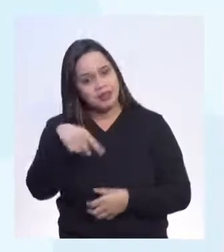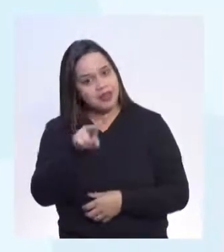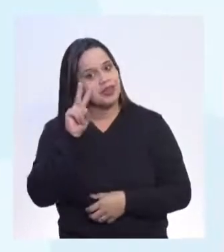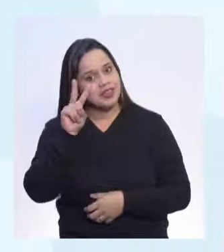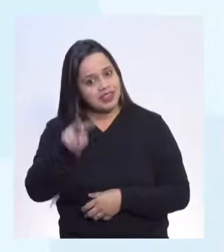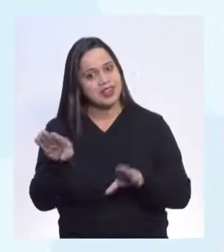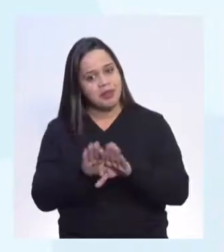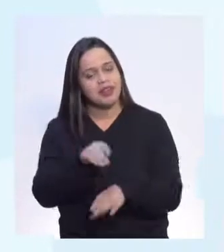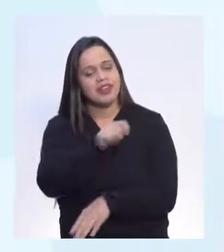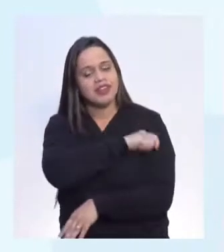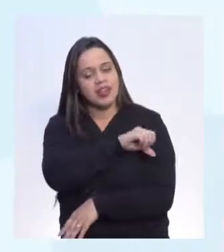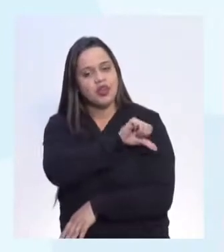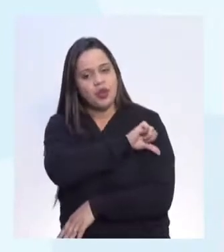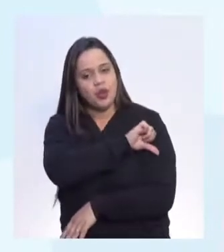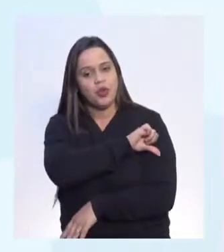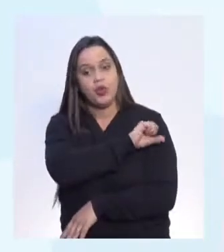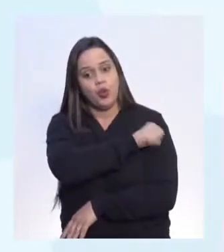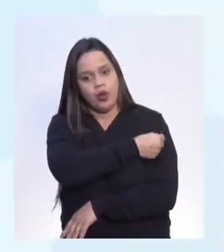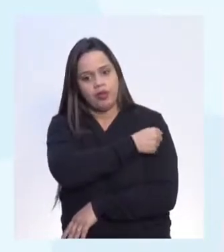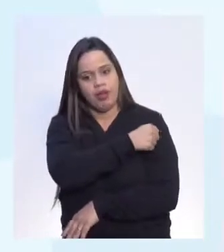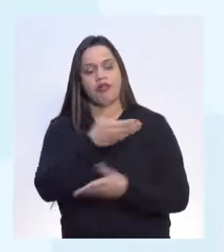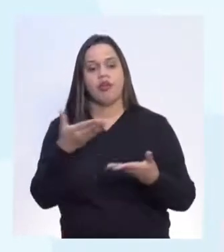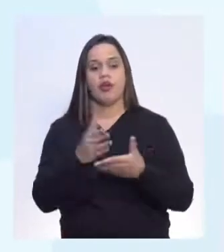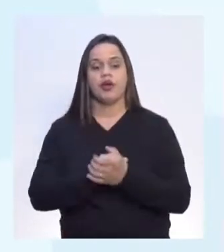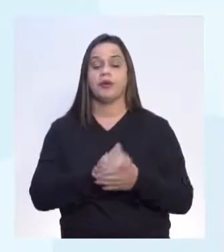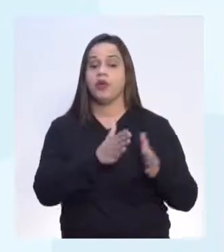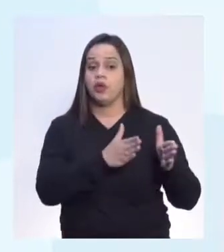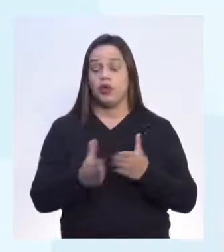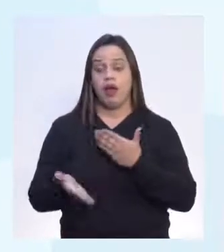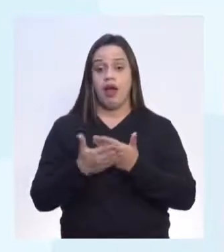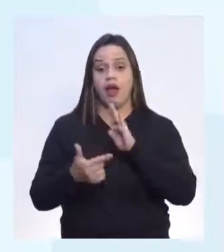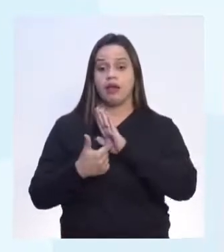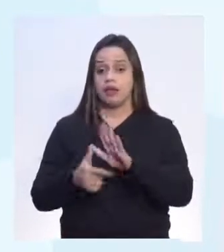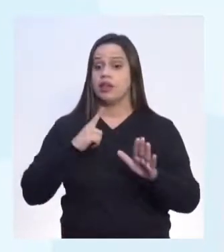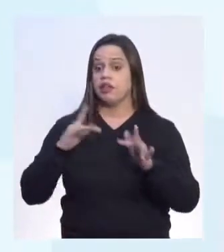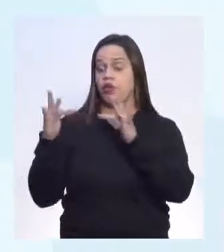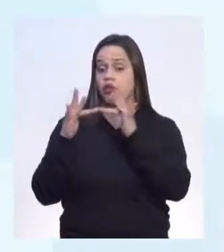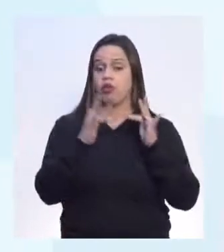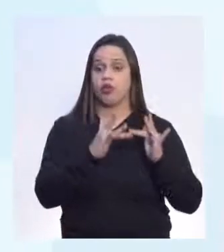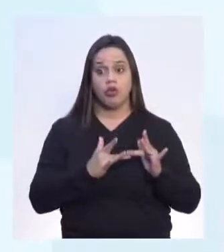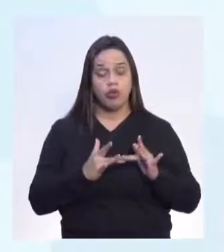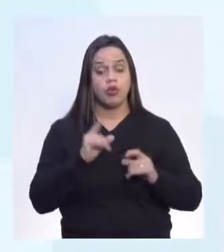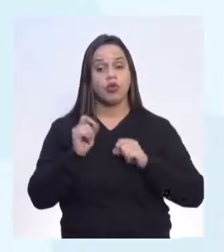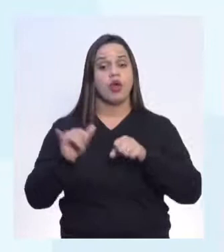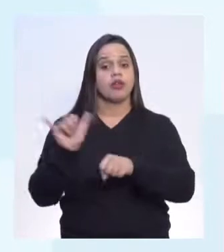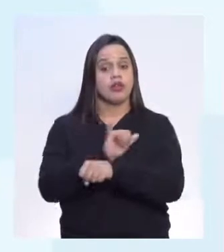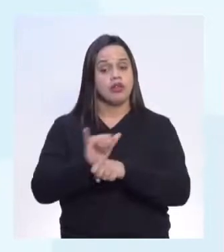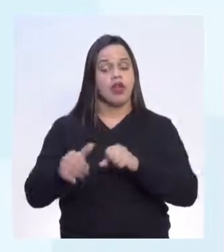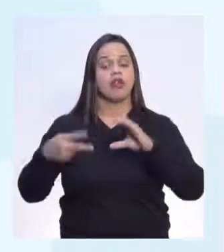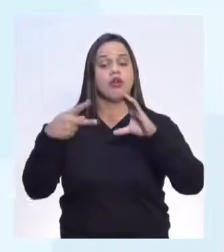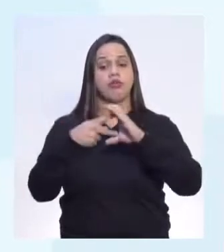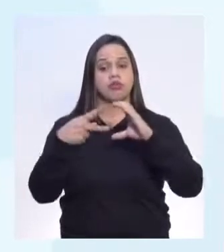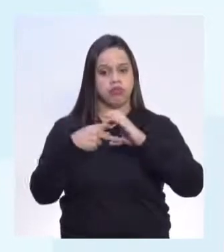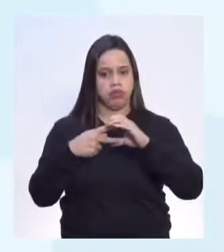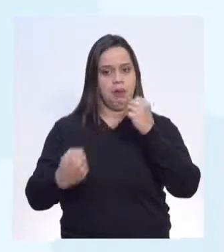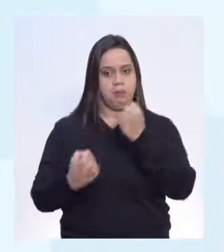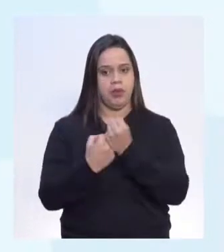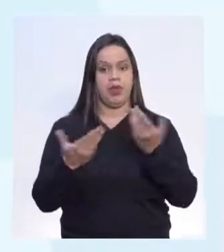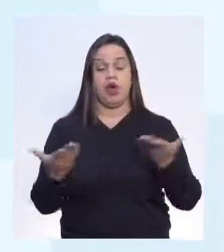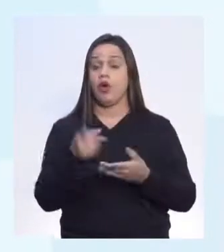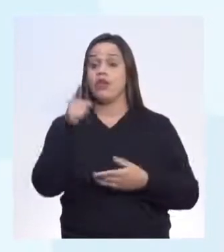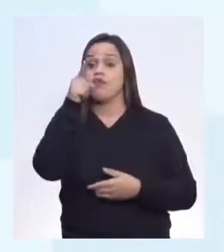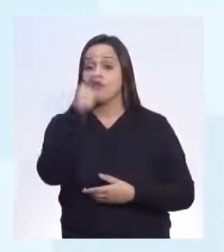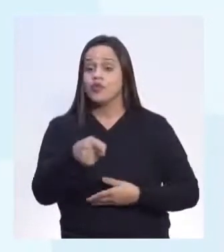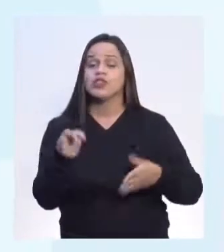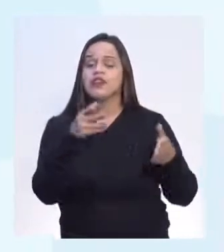8º ano também. Durante as aulas apresentadas, você teve contato com o formato, com o suporte podcast. Agora é a sua